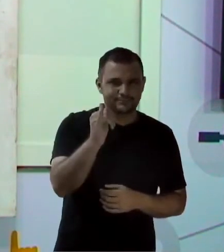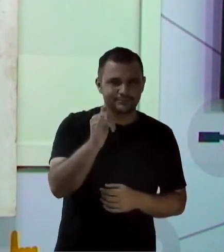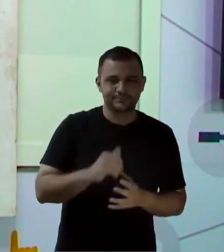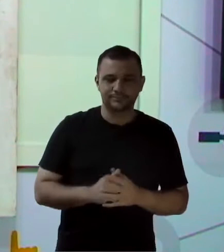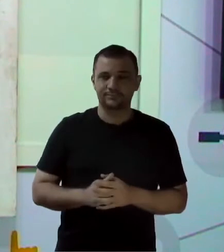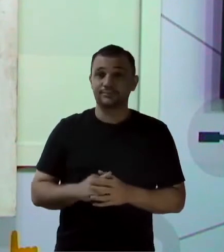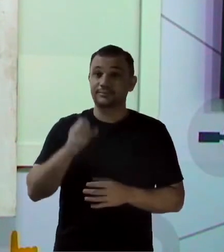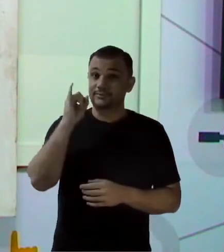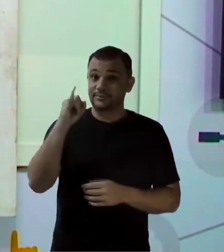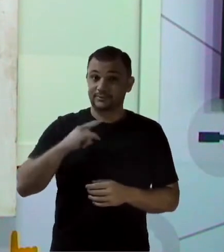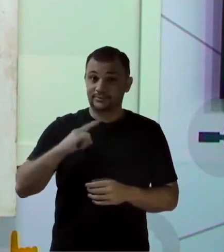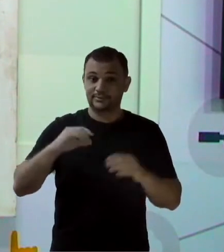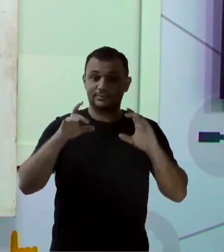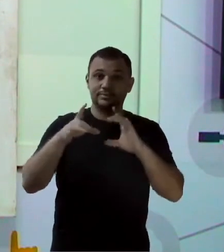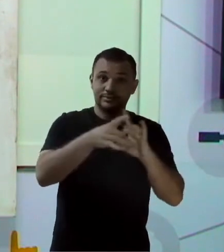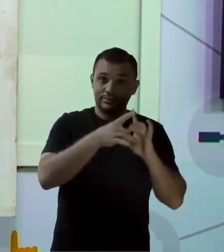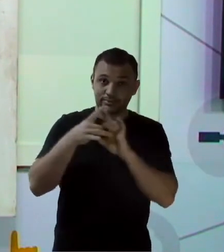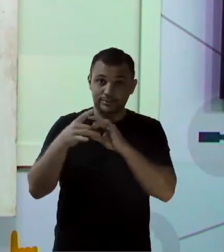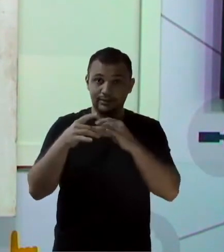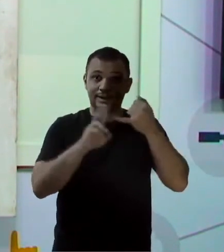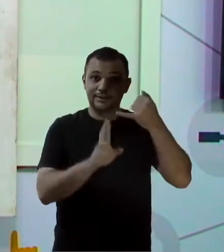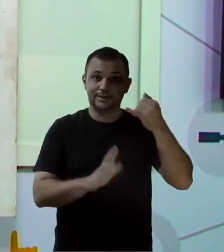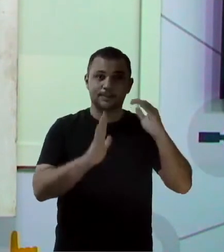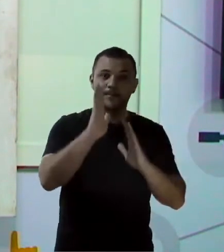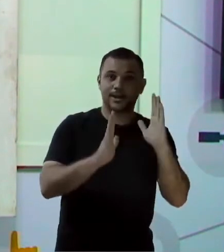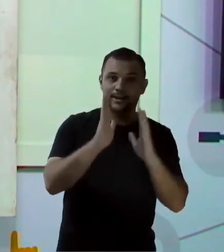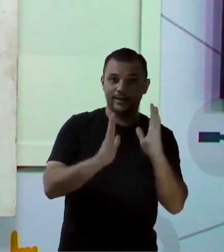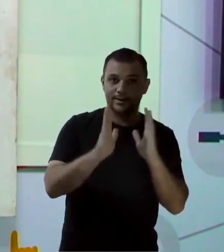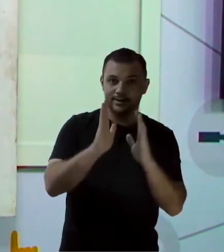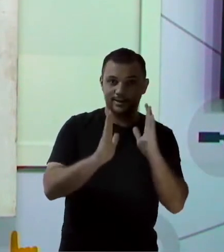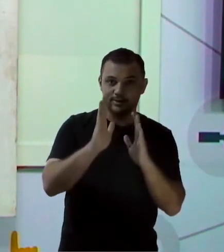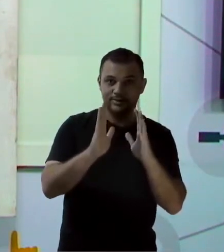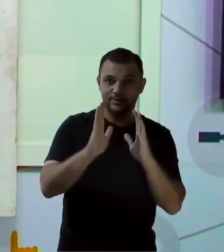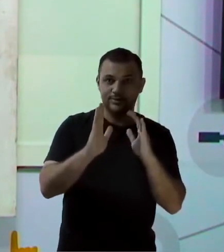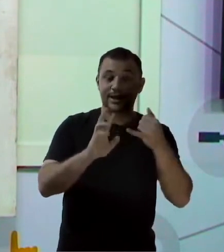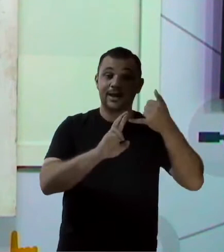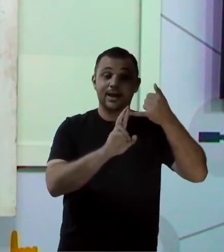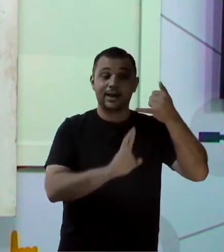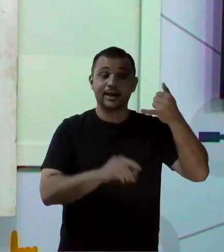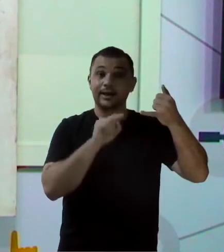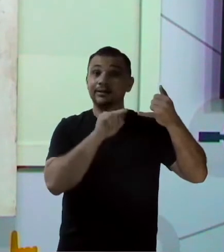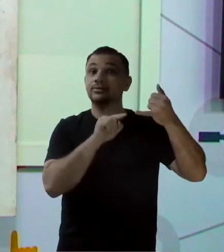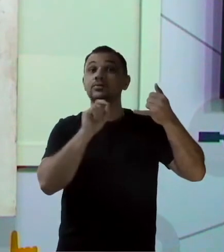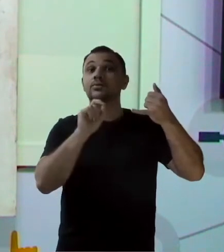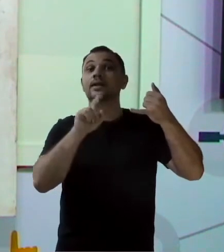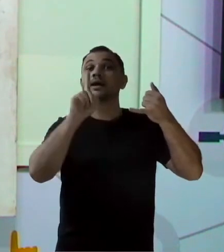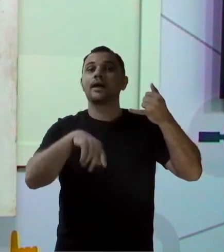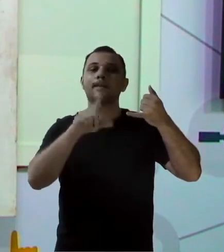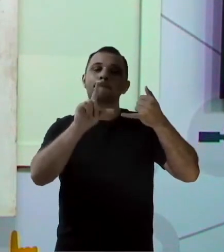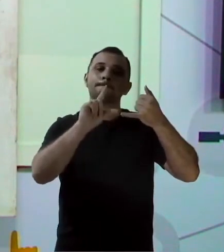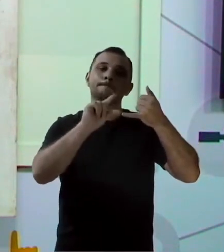tenho associação de resistores em paralelo, a resistência equivalente, o valor dela é sempre menor do que